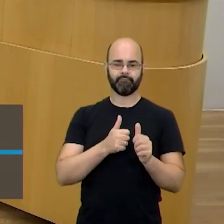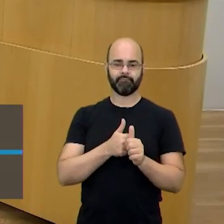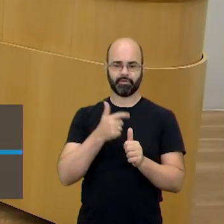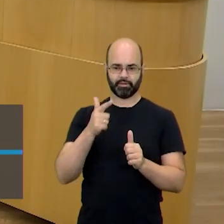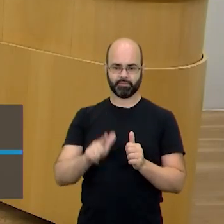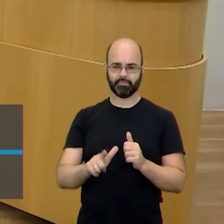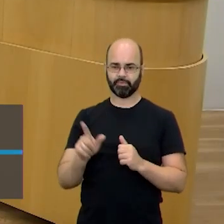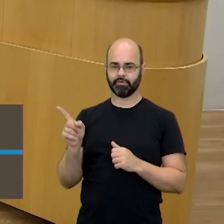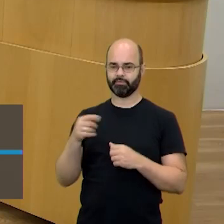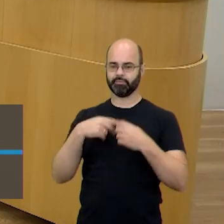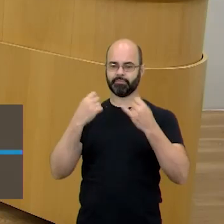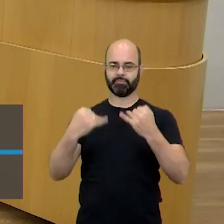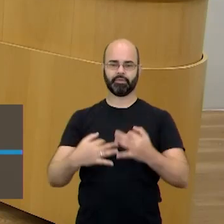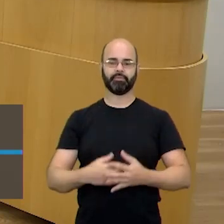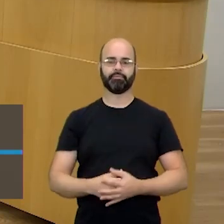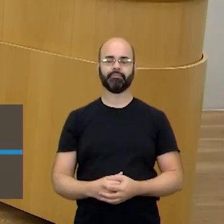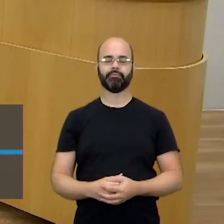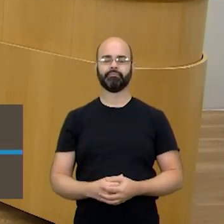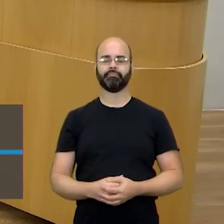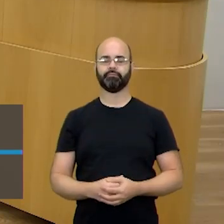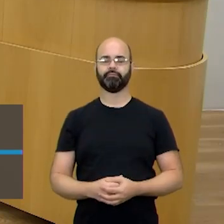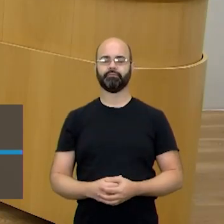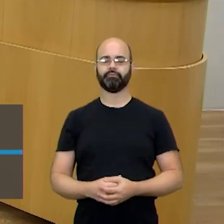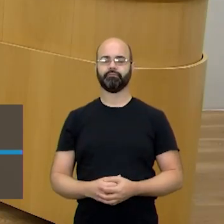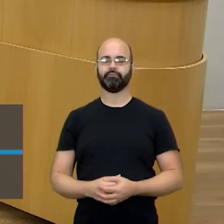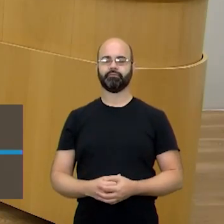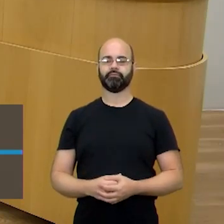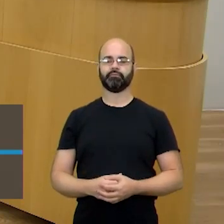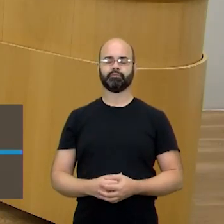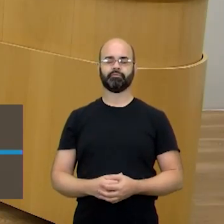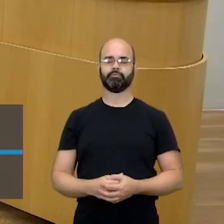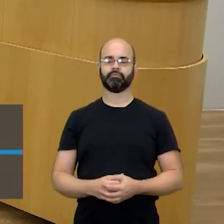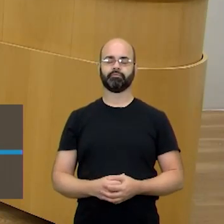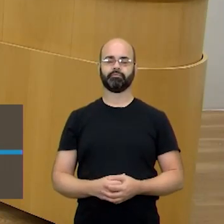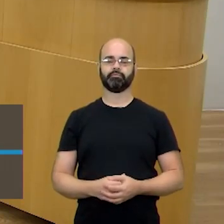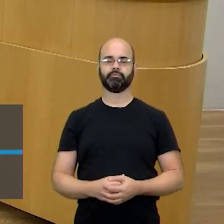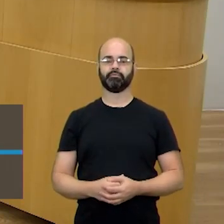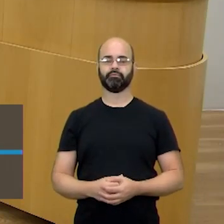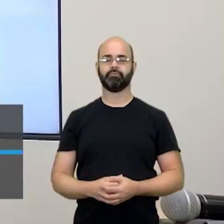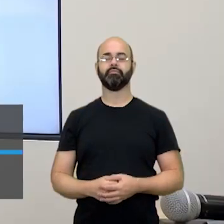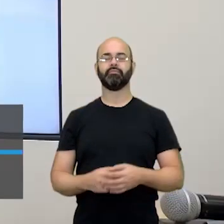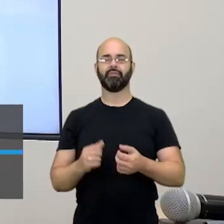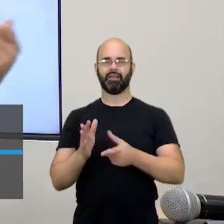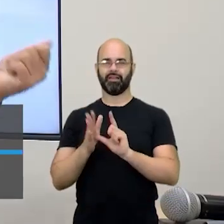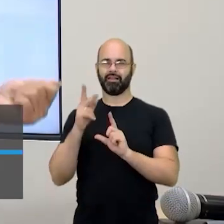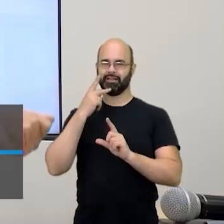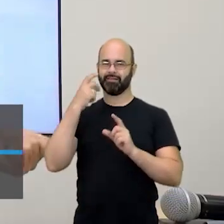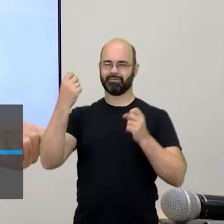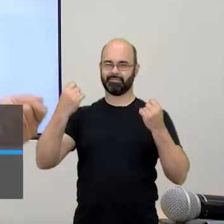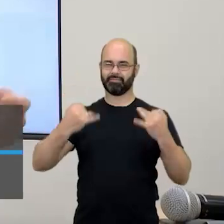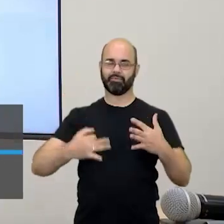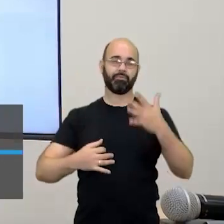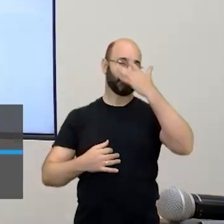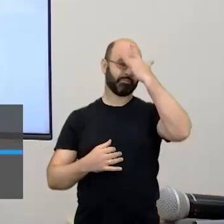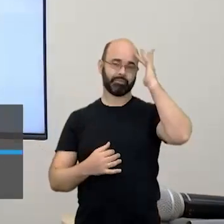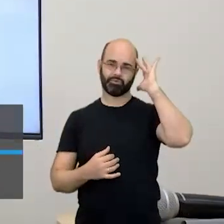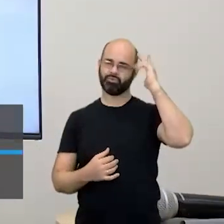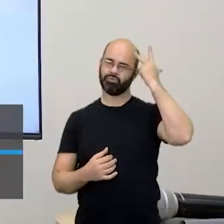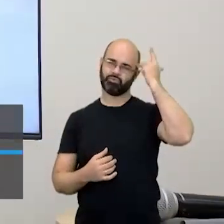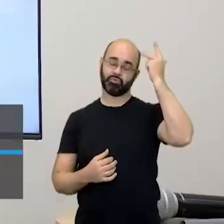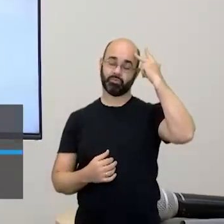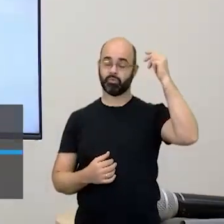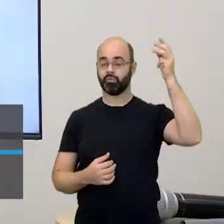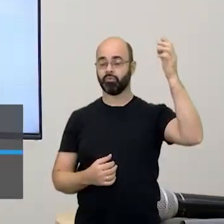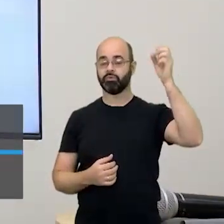eu acho muito legal, Russão? Por exemplo, quando você disse que muitas das memórias das pessoas comuns, quando